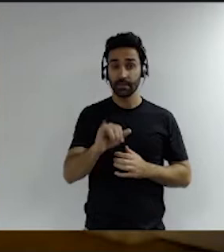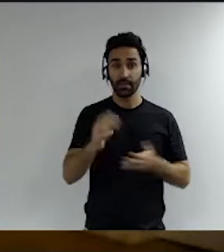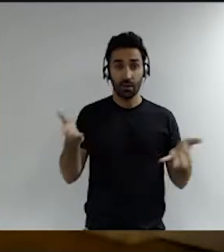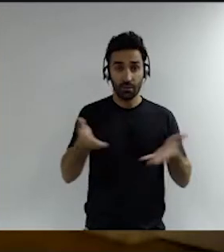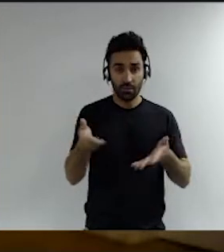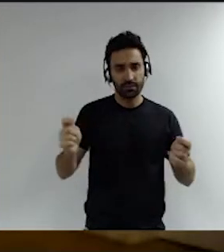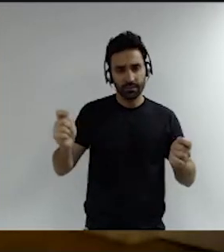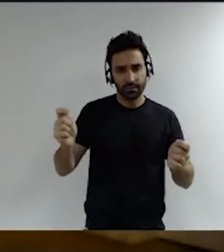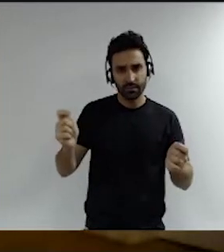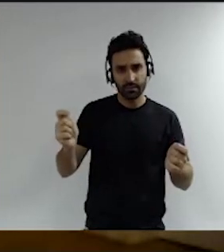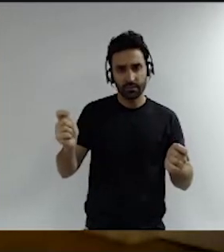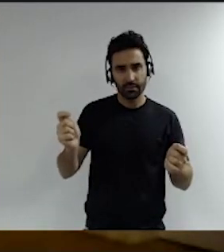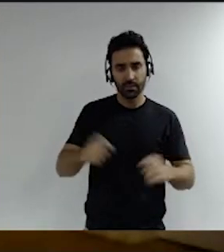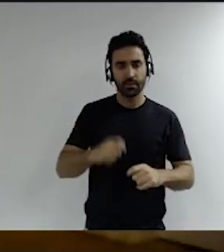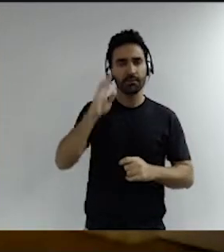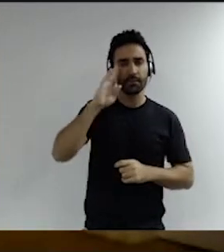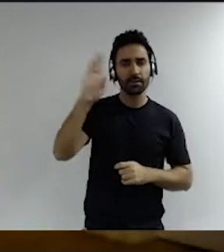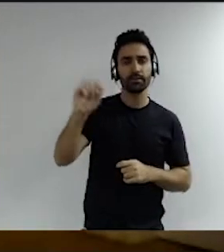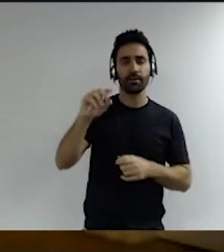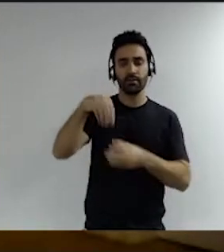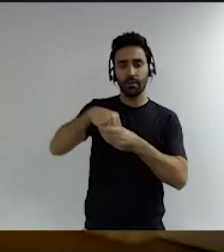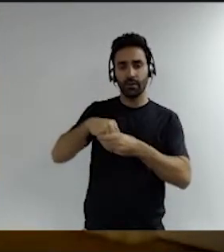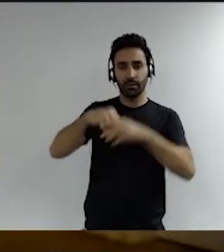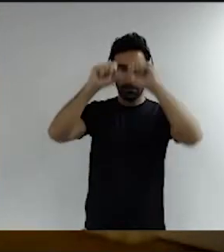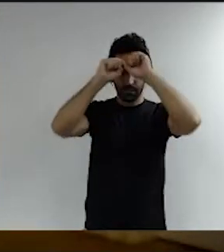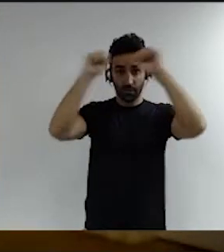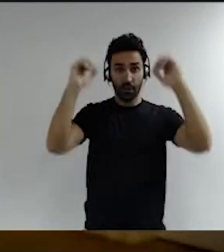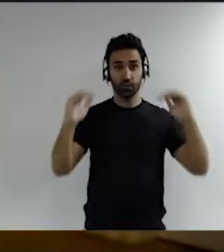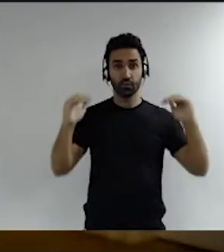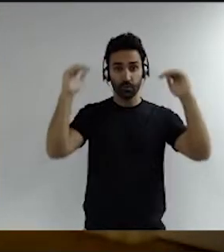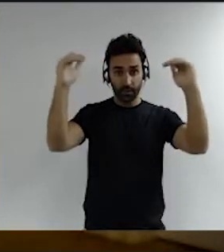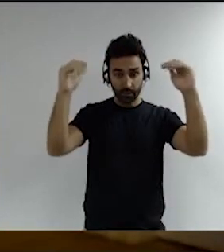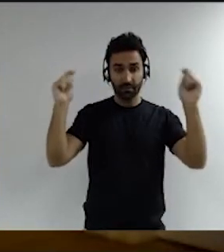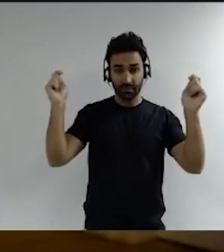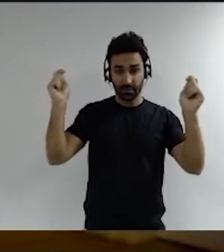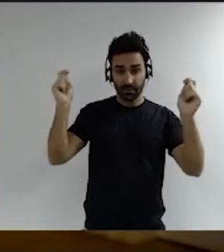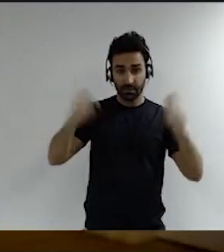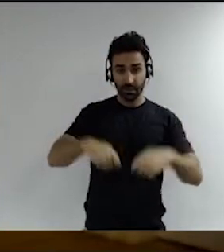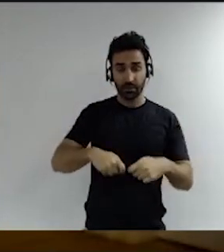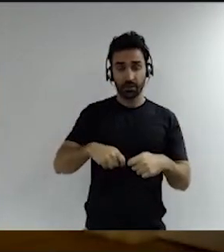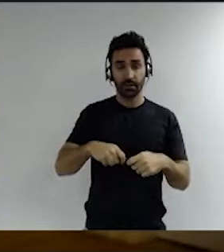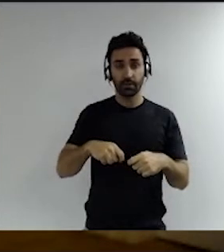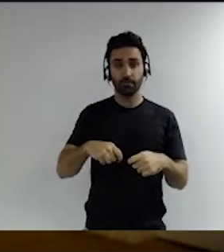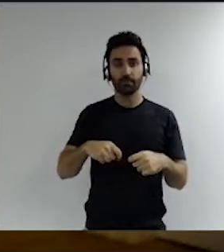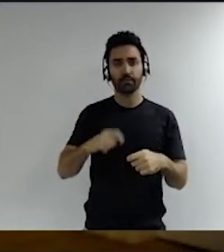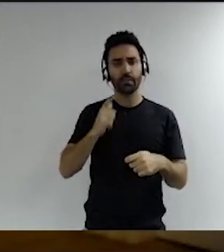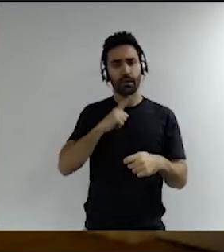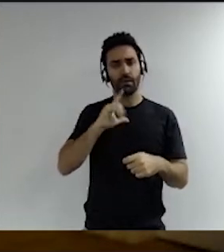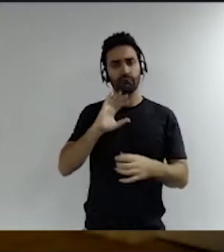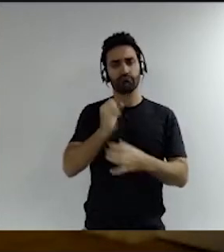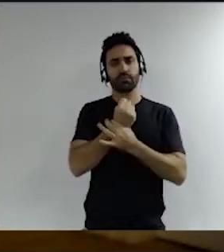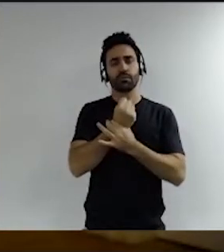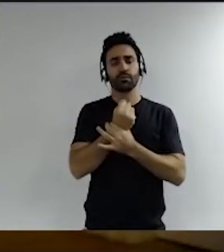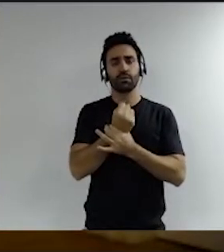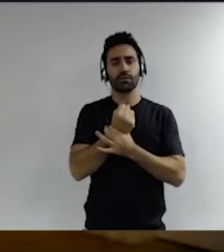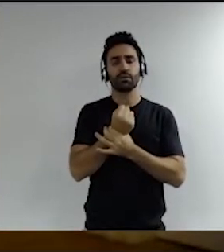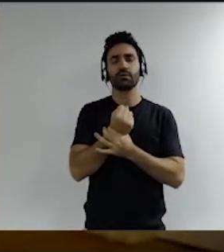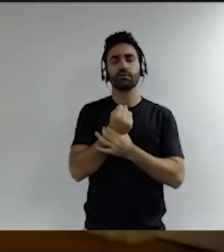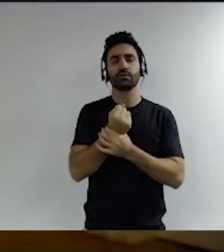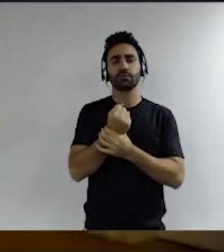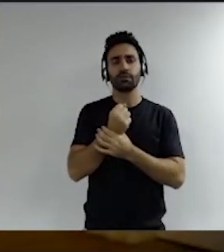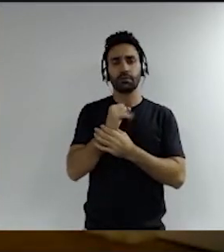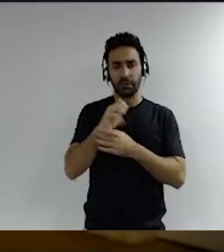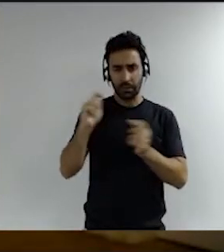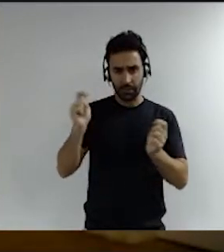consegue, principalmente nos tribunais superiores, com um nível razoável de segurança,